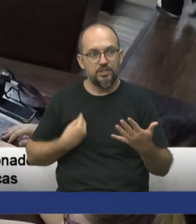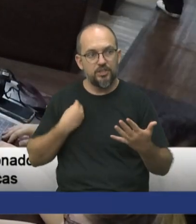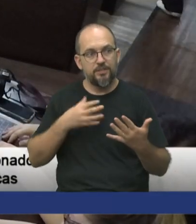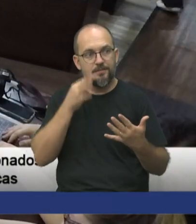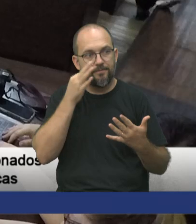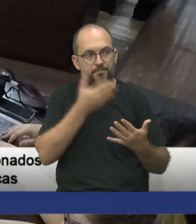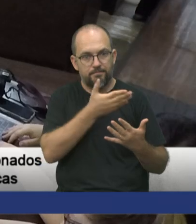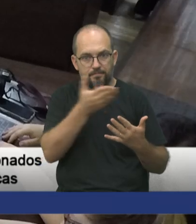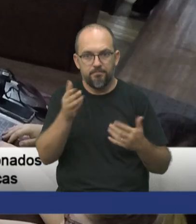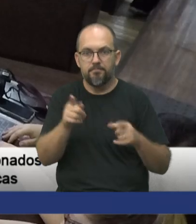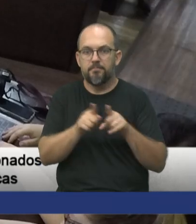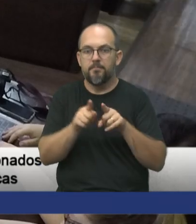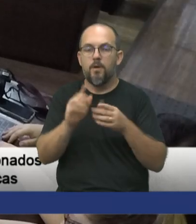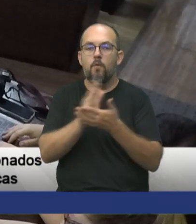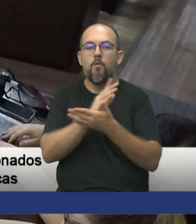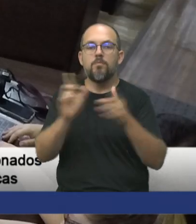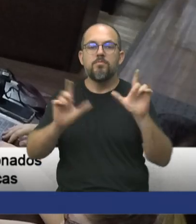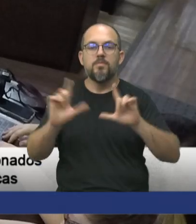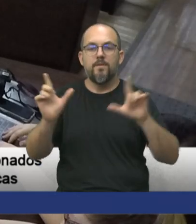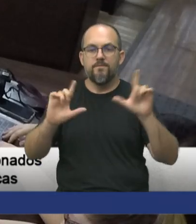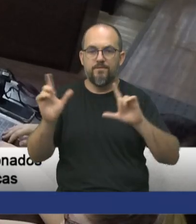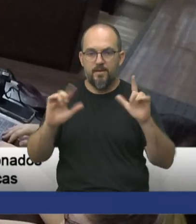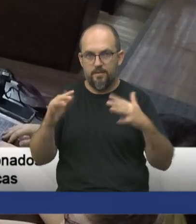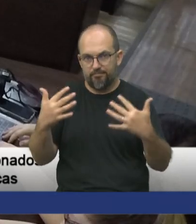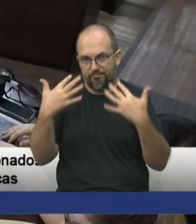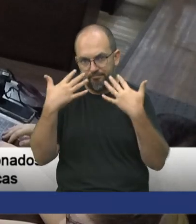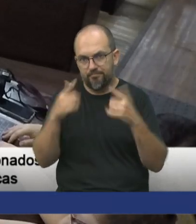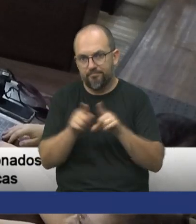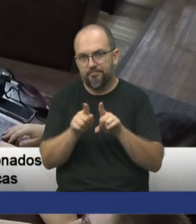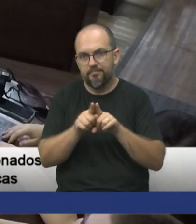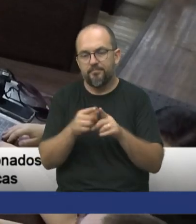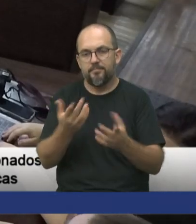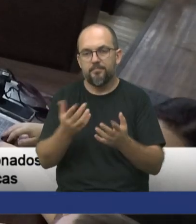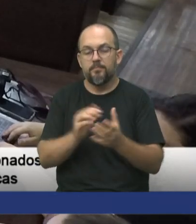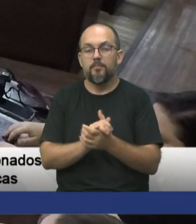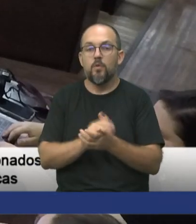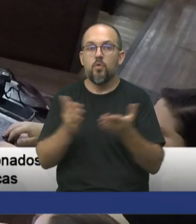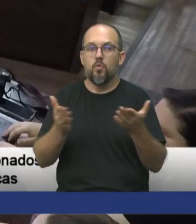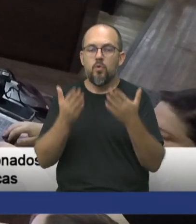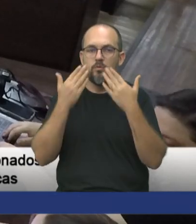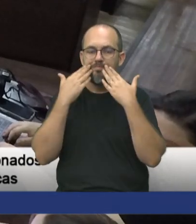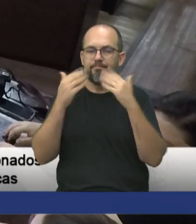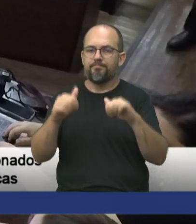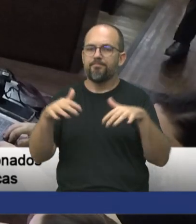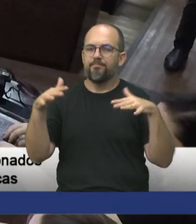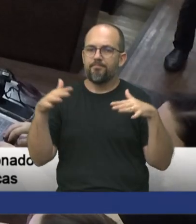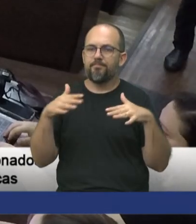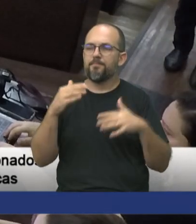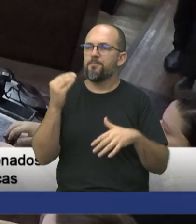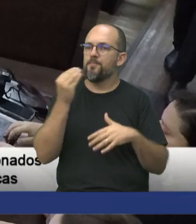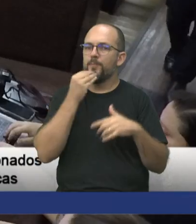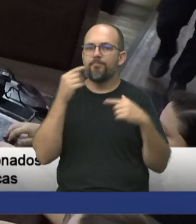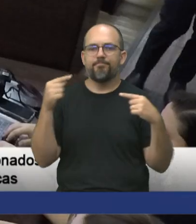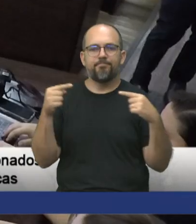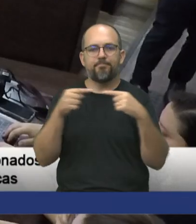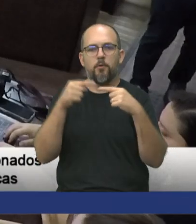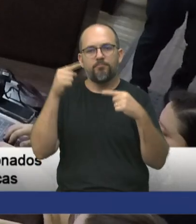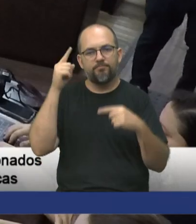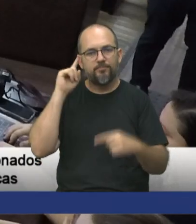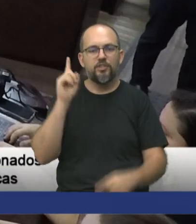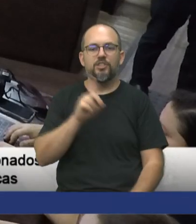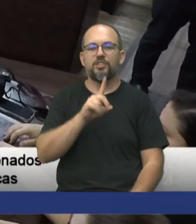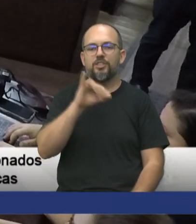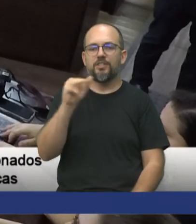nos acompanhando através da TV Câmara também. Olha, essa audiência não poderia ser mais oportuna do que no dia de